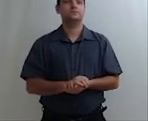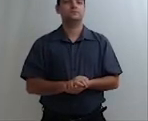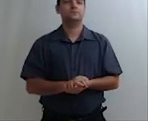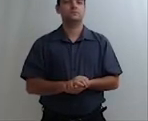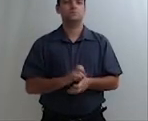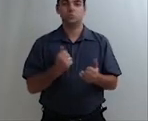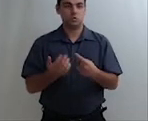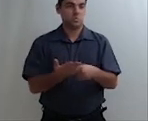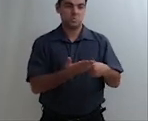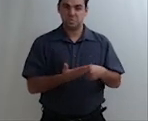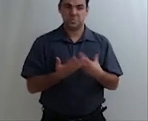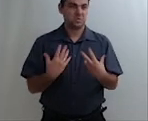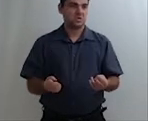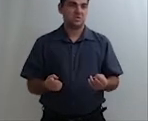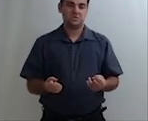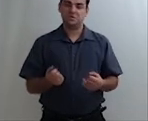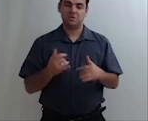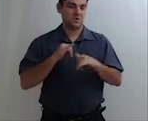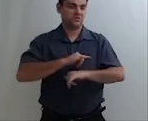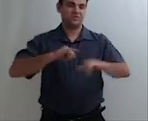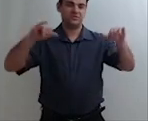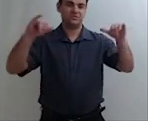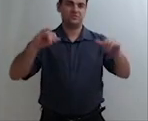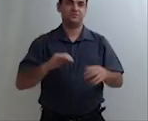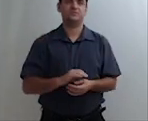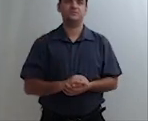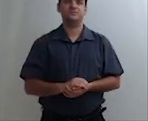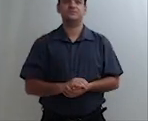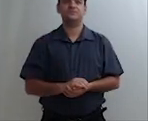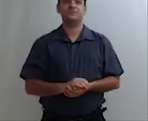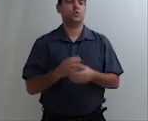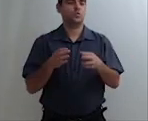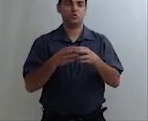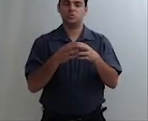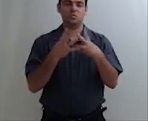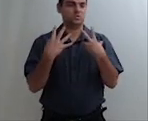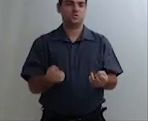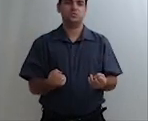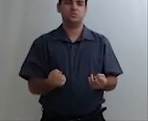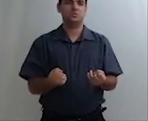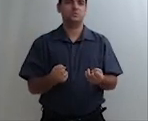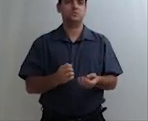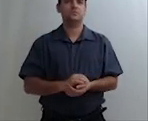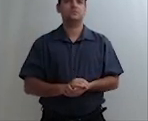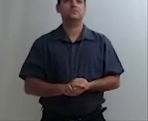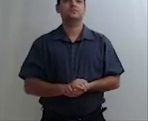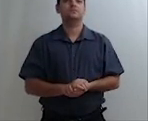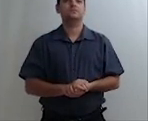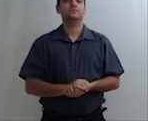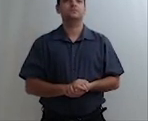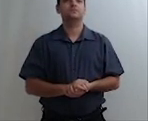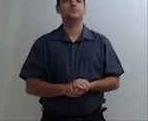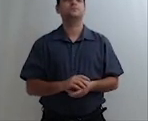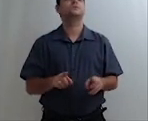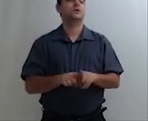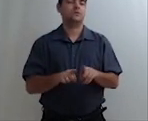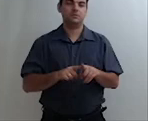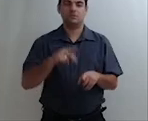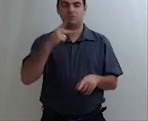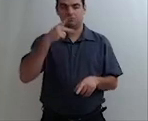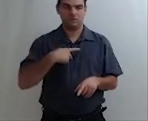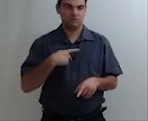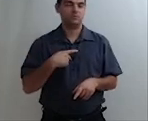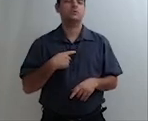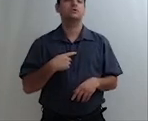proclamado o resultado por unanimidade ainda da minha relatoria agravo